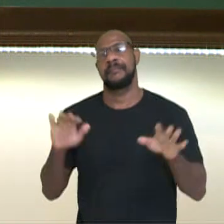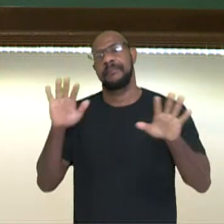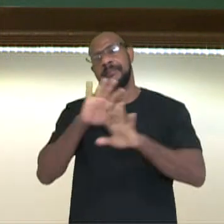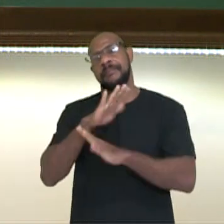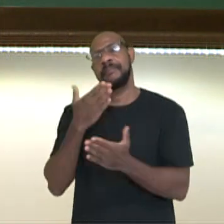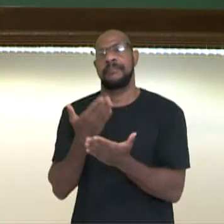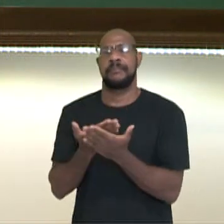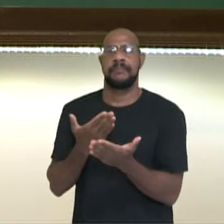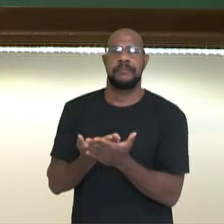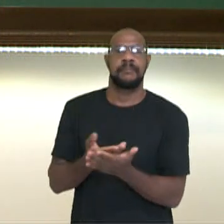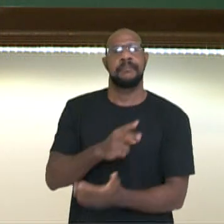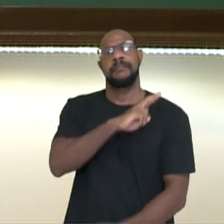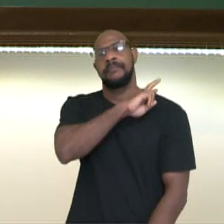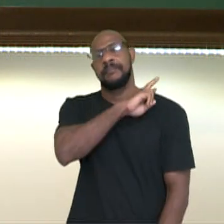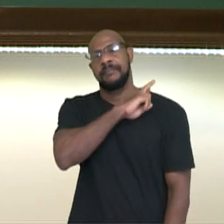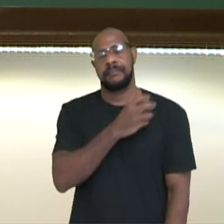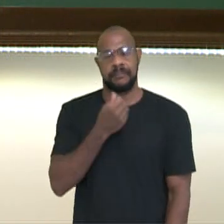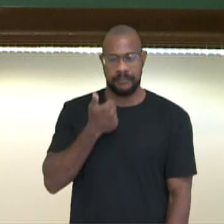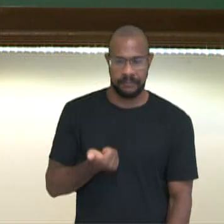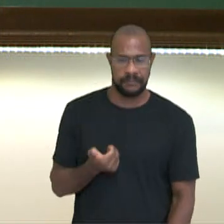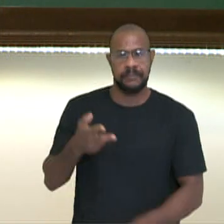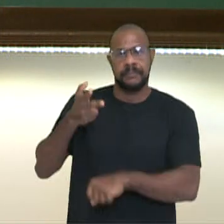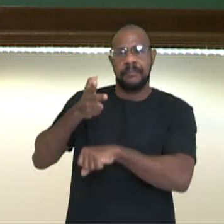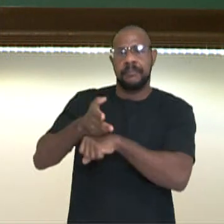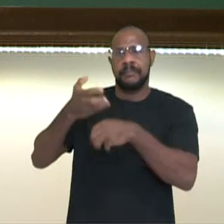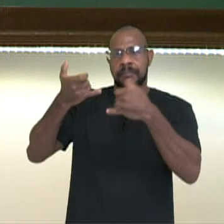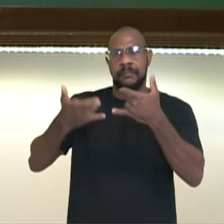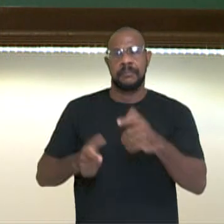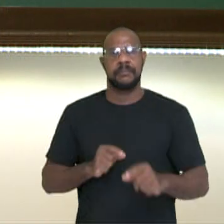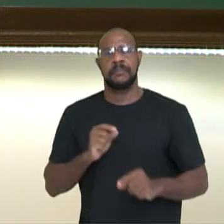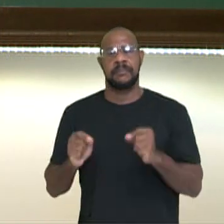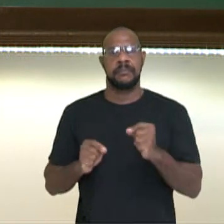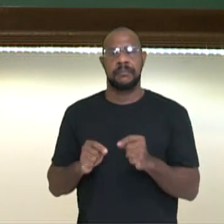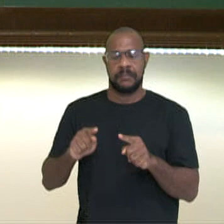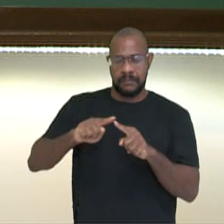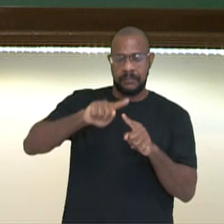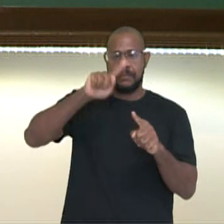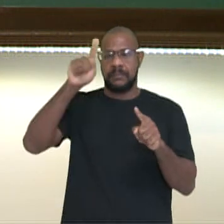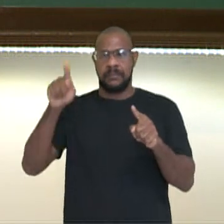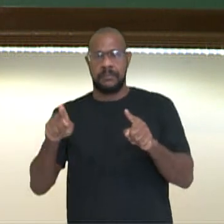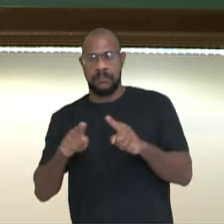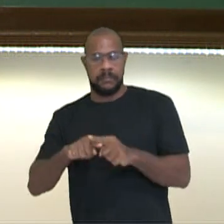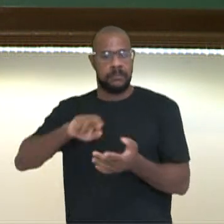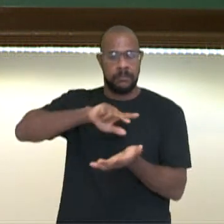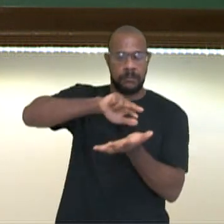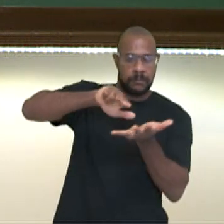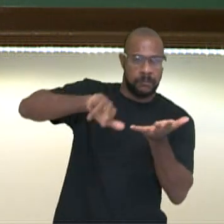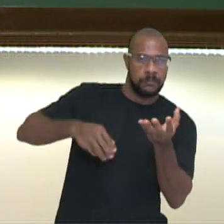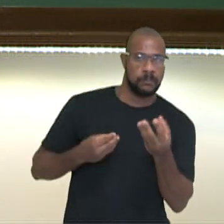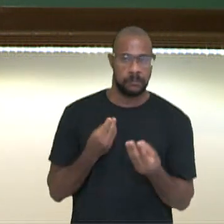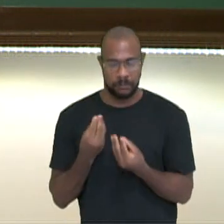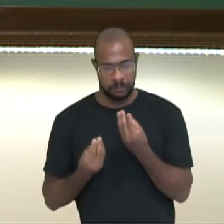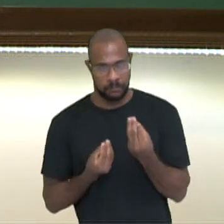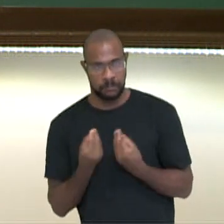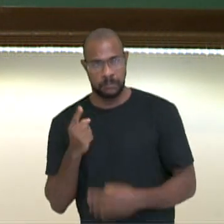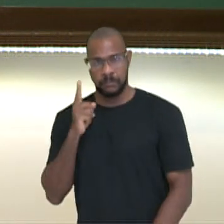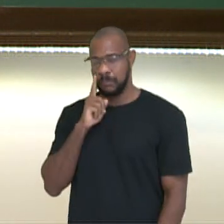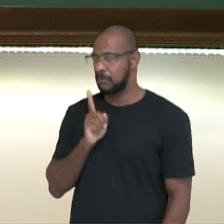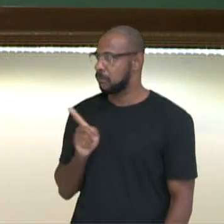Olá, estudantes da segunda série. Neste vídeo vamos falar sobre arcos côngruos. Então, vamos